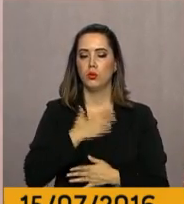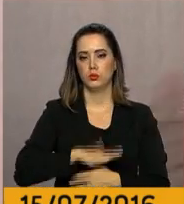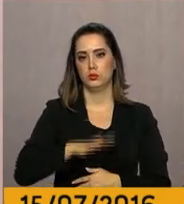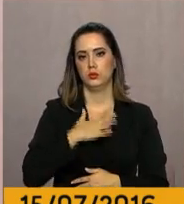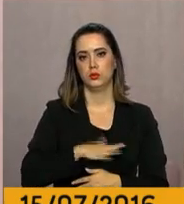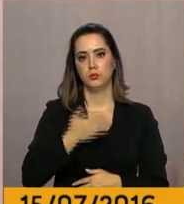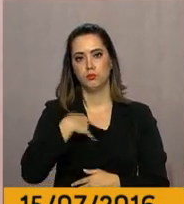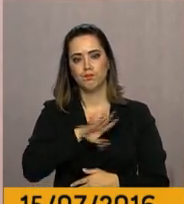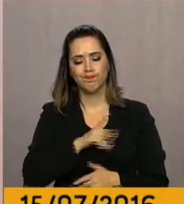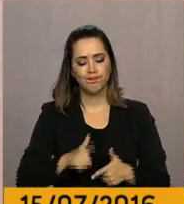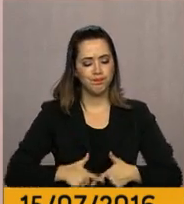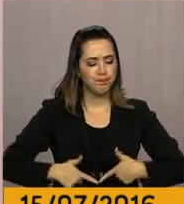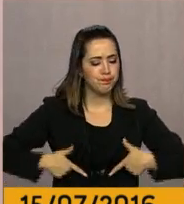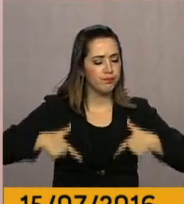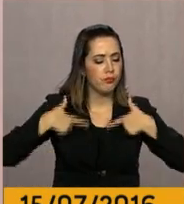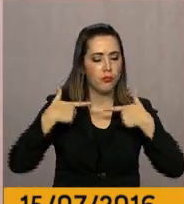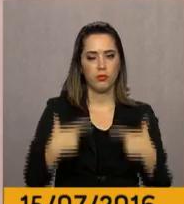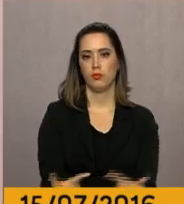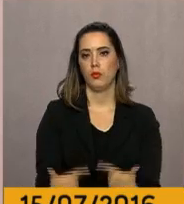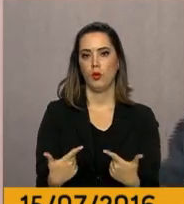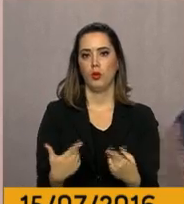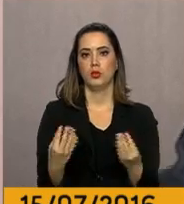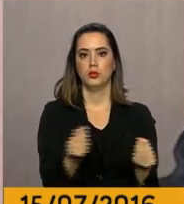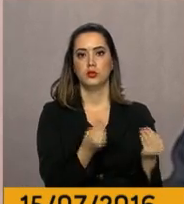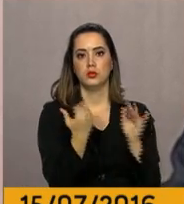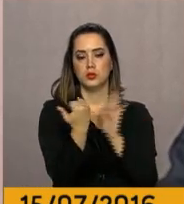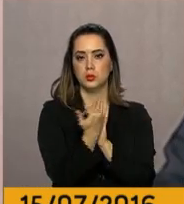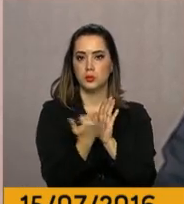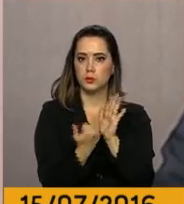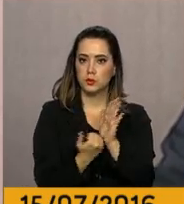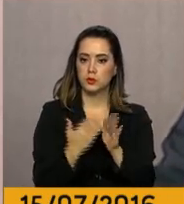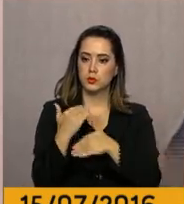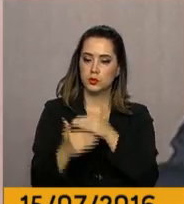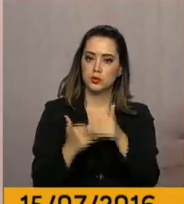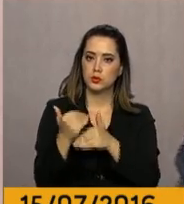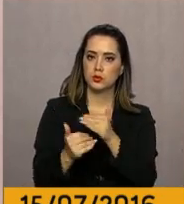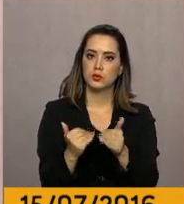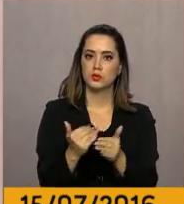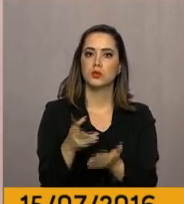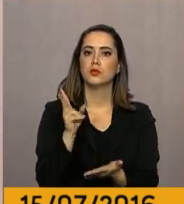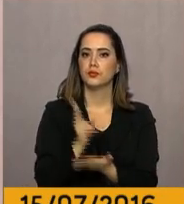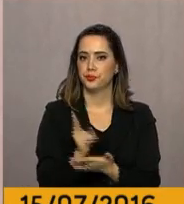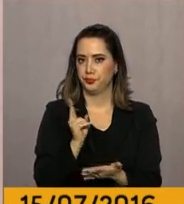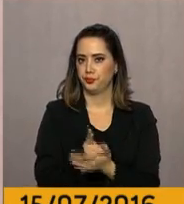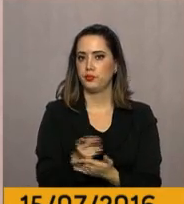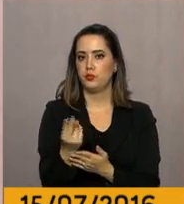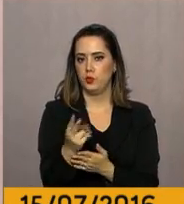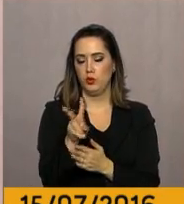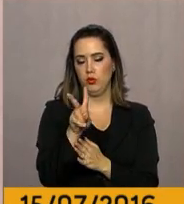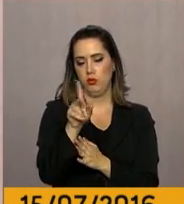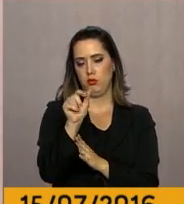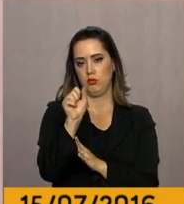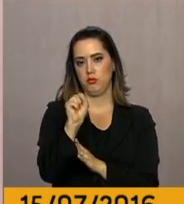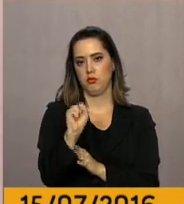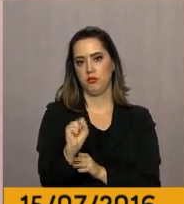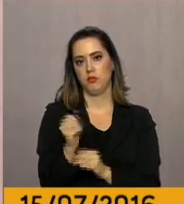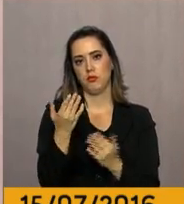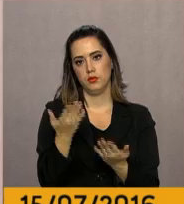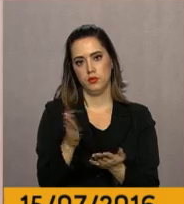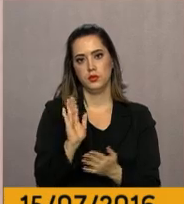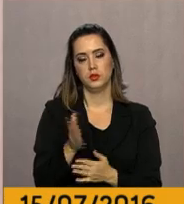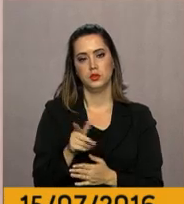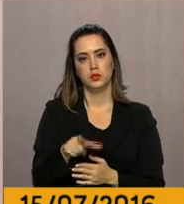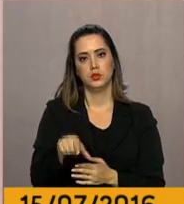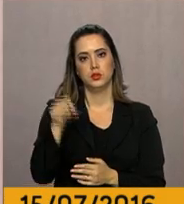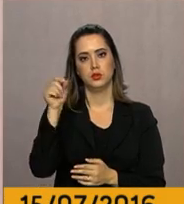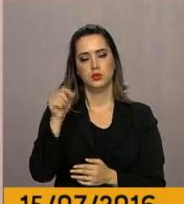Nós lutamos muito para que o programa fosse preservado e mantido as vagas que foram ofertadas a partir da